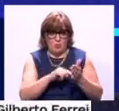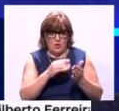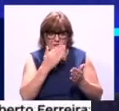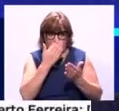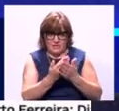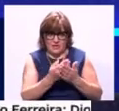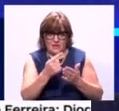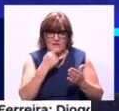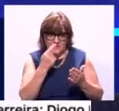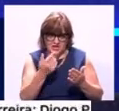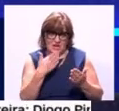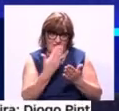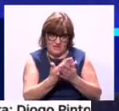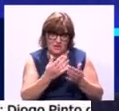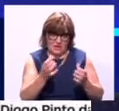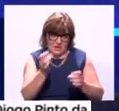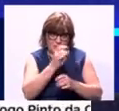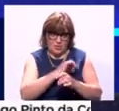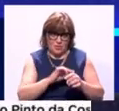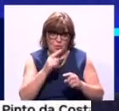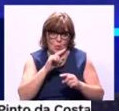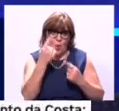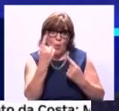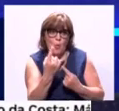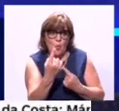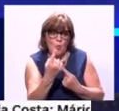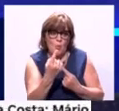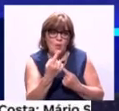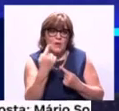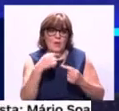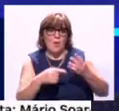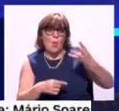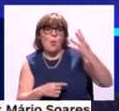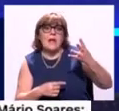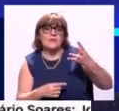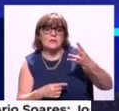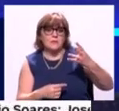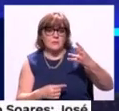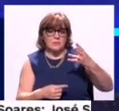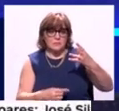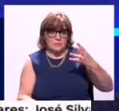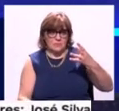O Júlio disse que estamos à frente do campeonato. Não é um. Estávamos quatro.